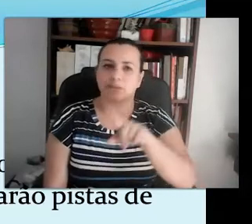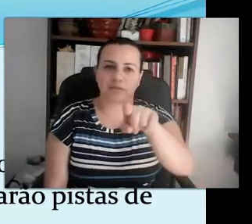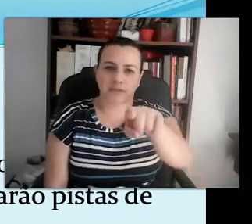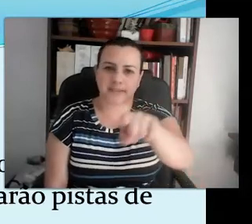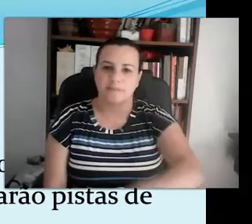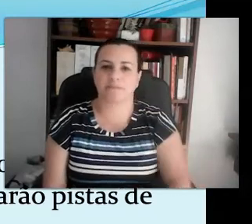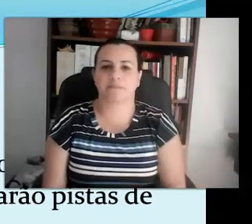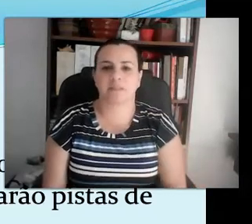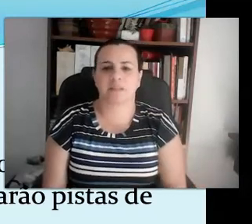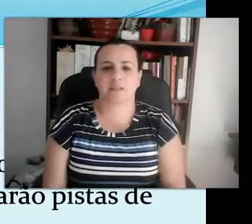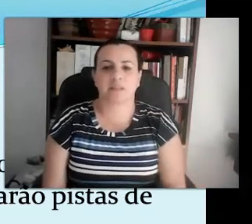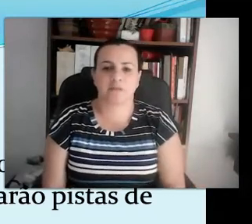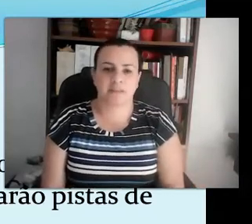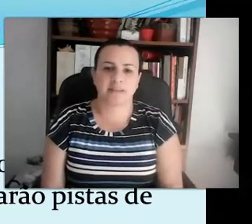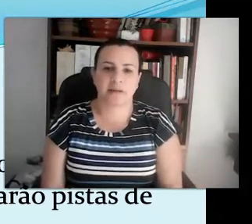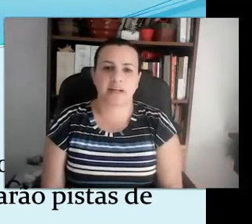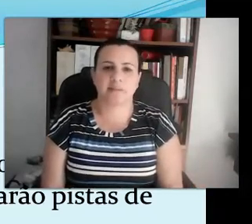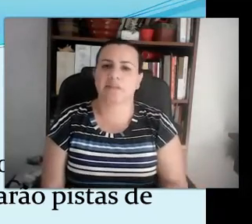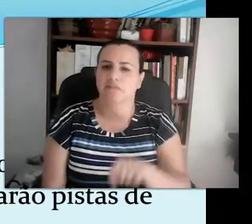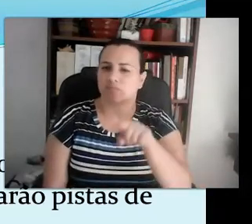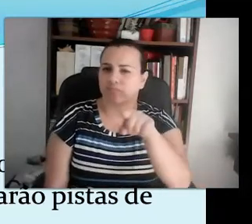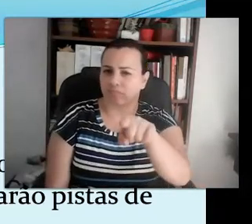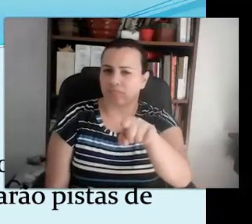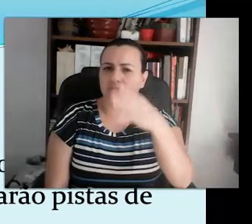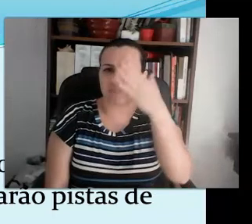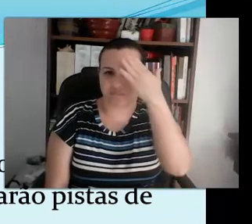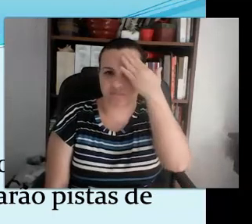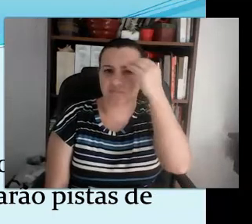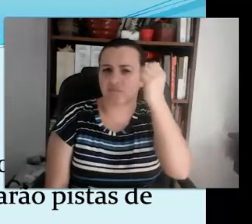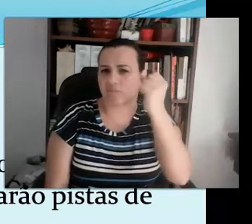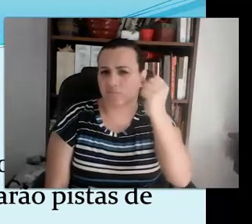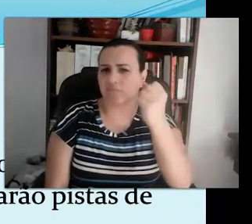gostar você. Você saber Libras.